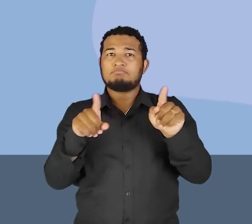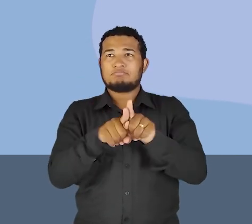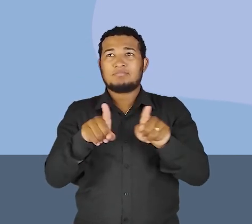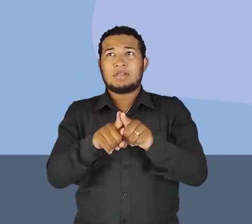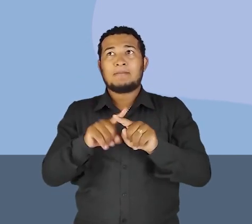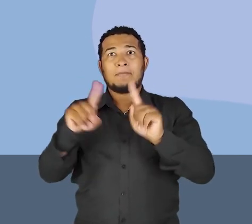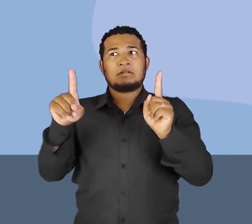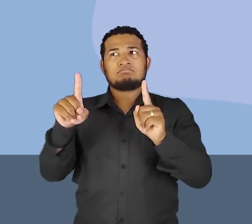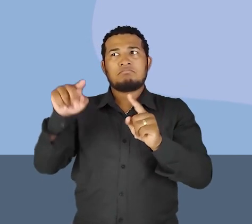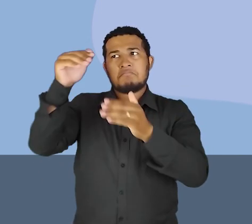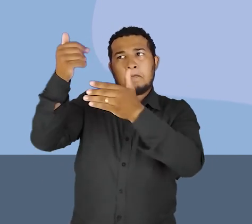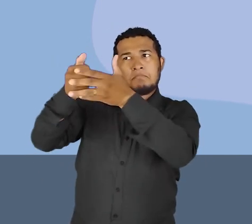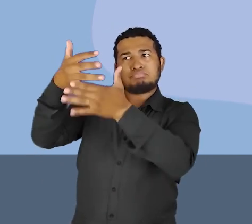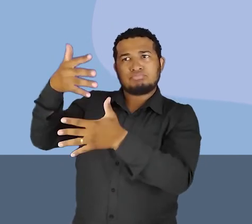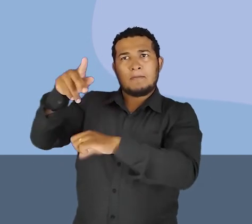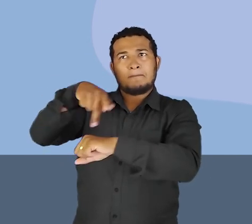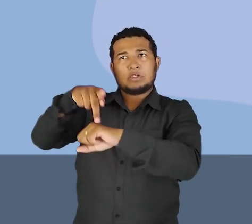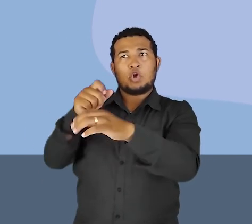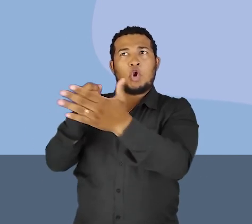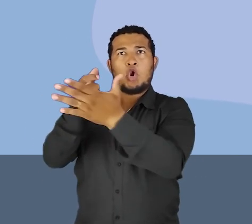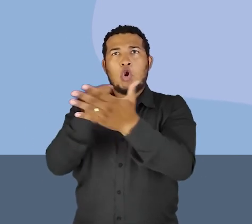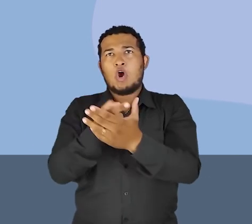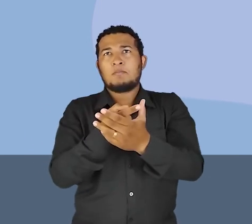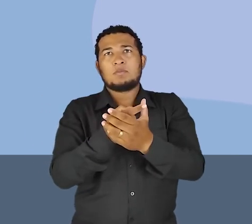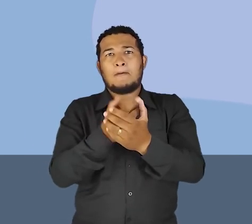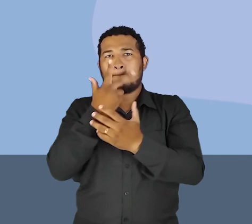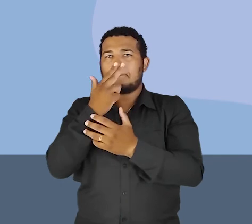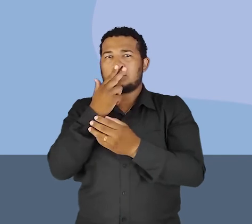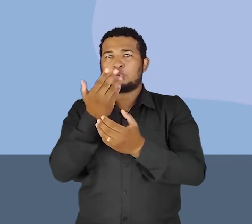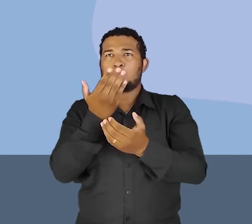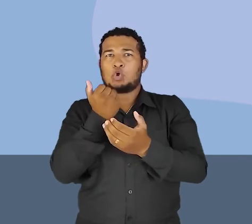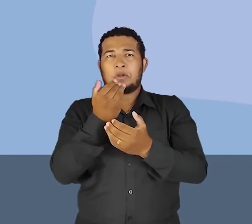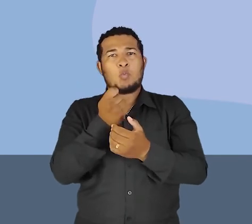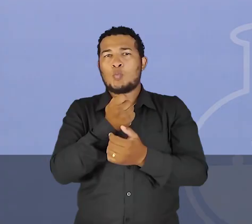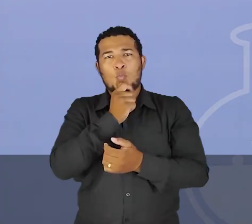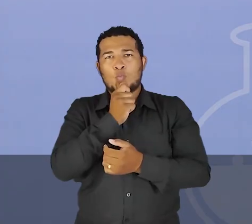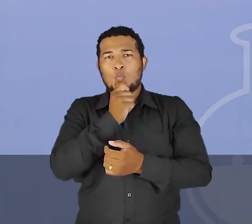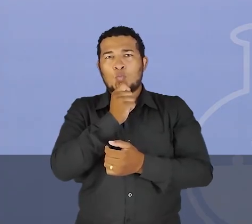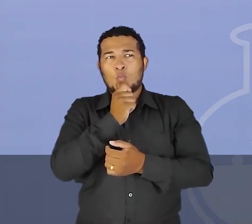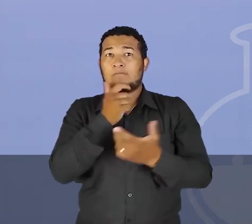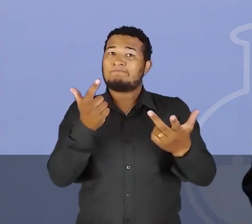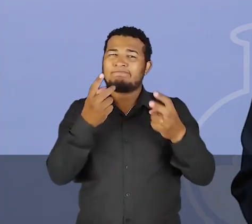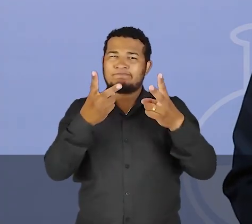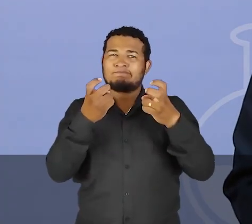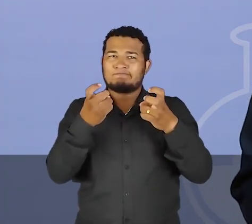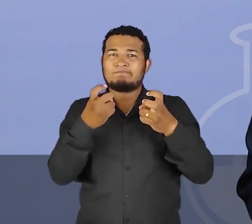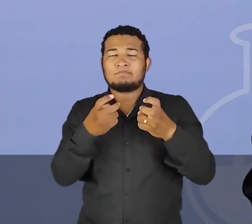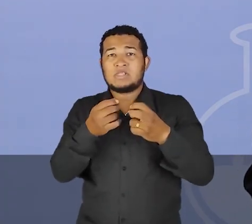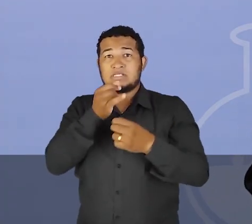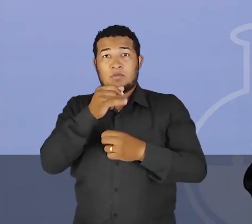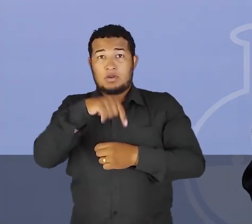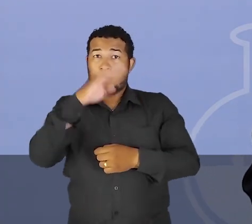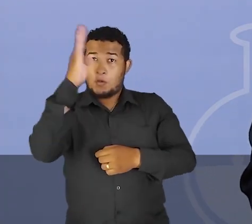não aparece ali nos países que mais importam alimentos. Então, venha comigo, observaram? Tá? O